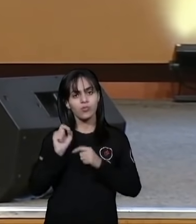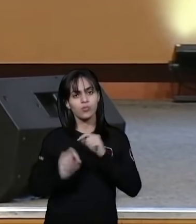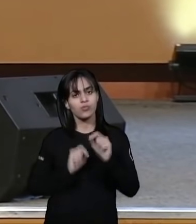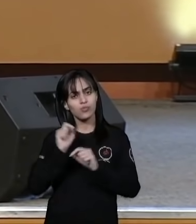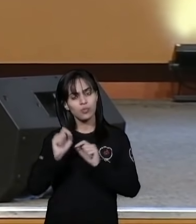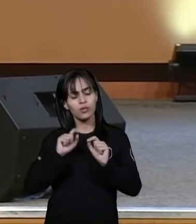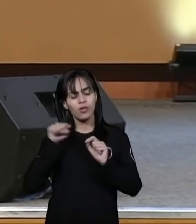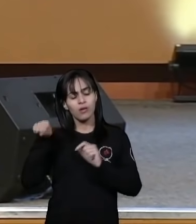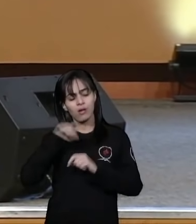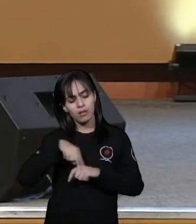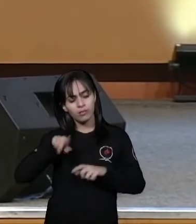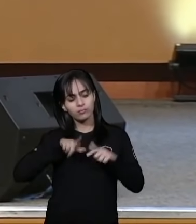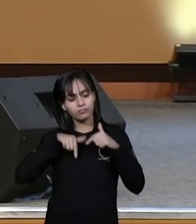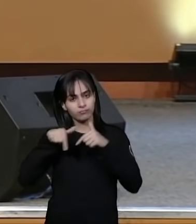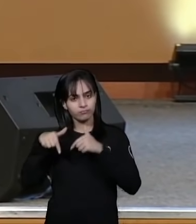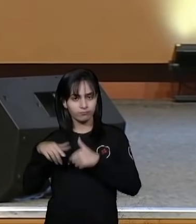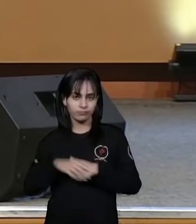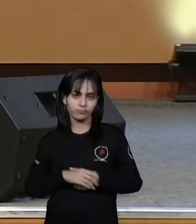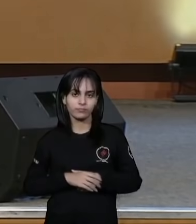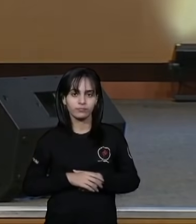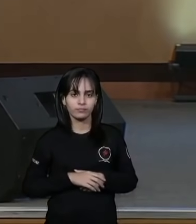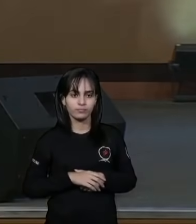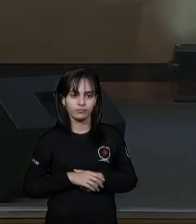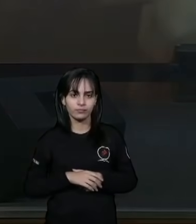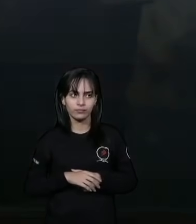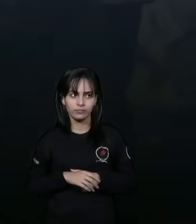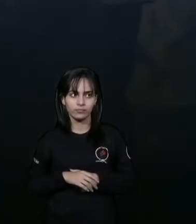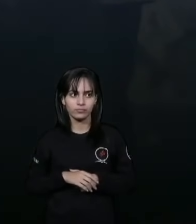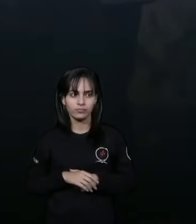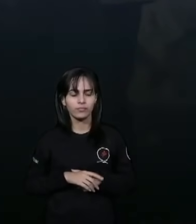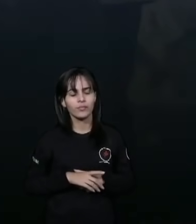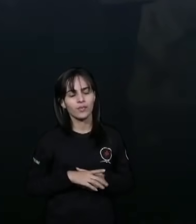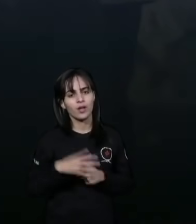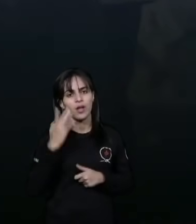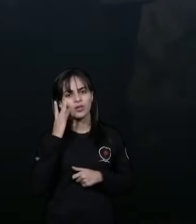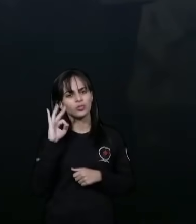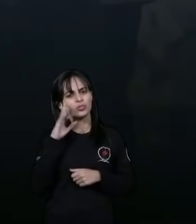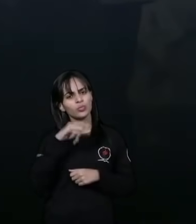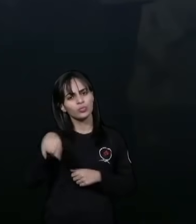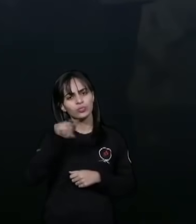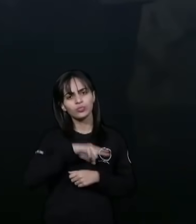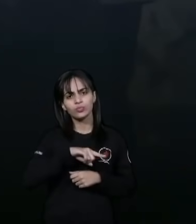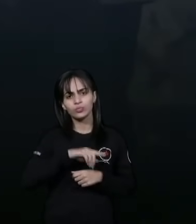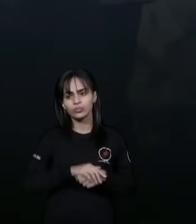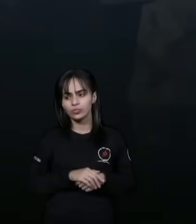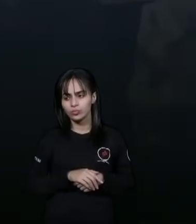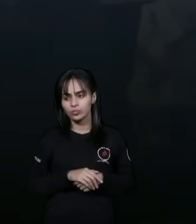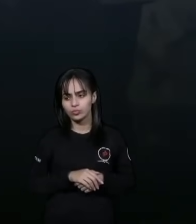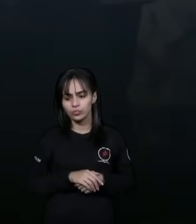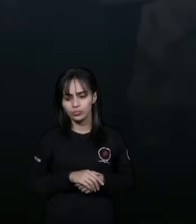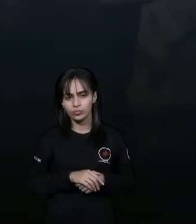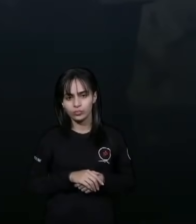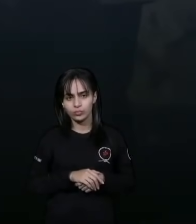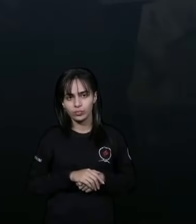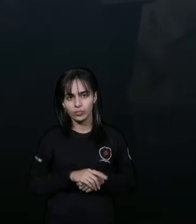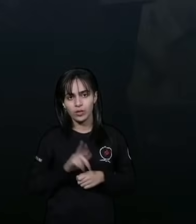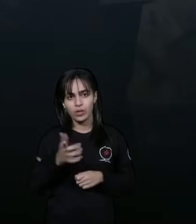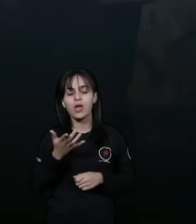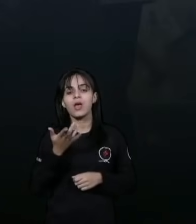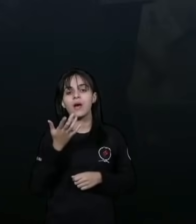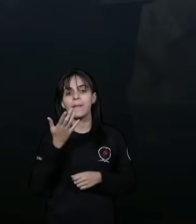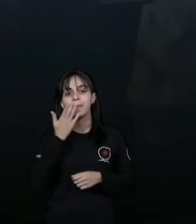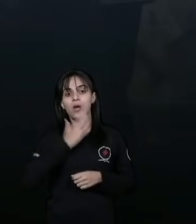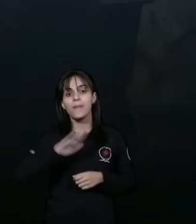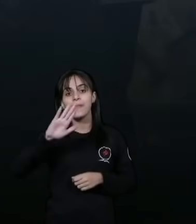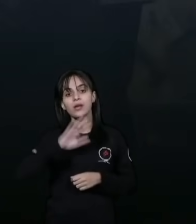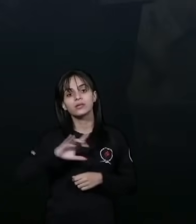que elas realizam ah ah eu acho que aqui todo mundo quer que as promessas de Deus